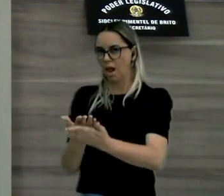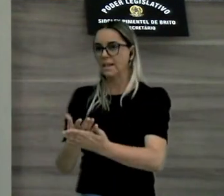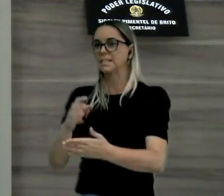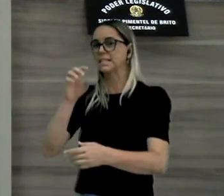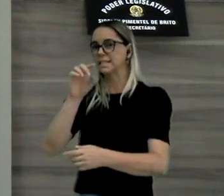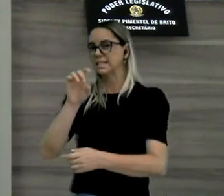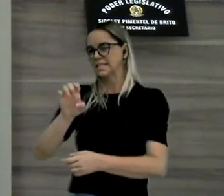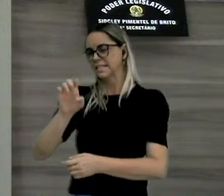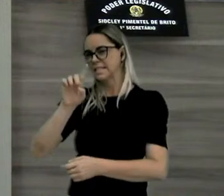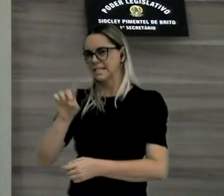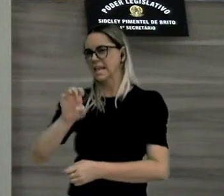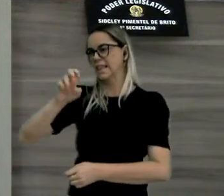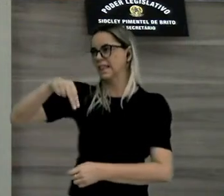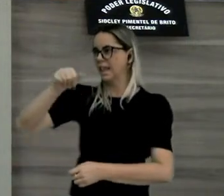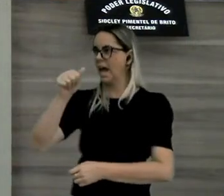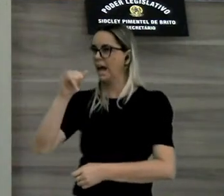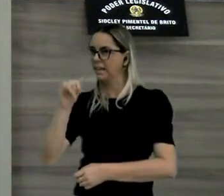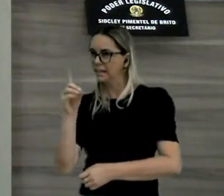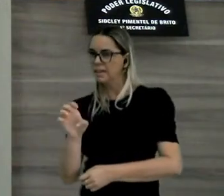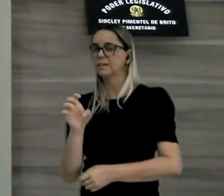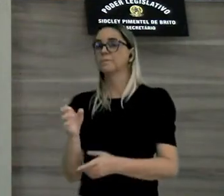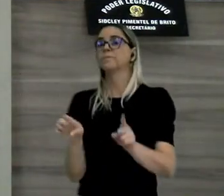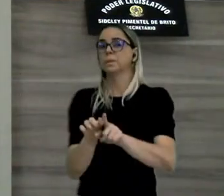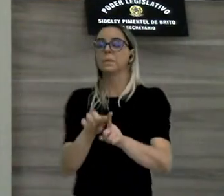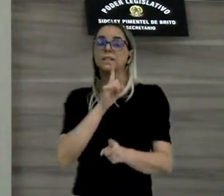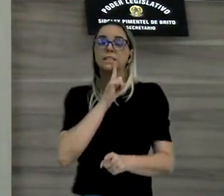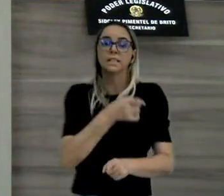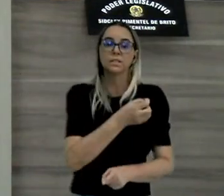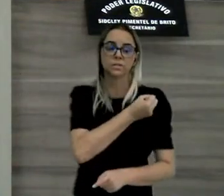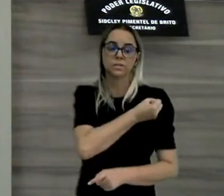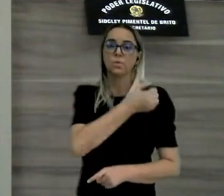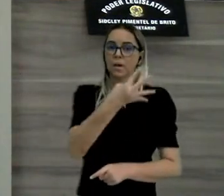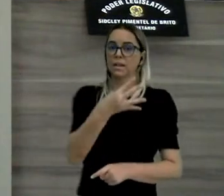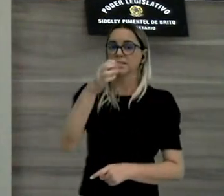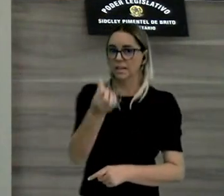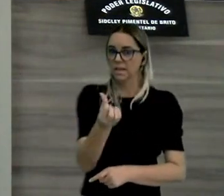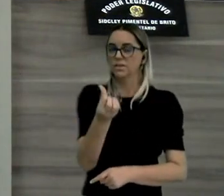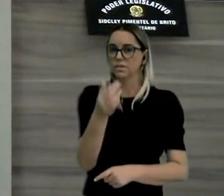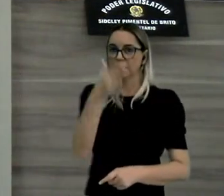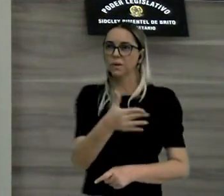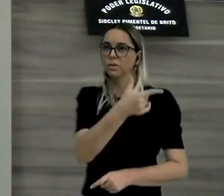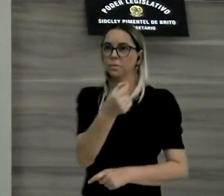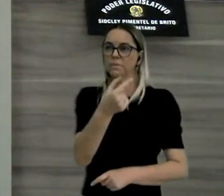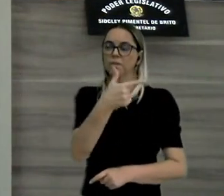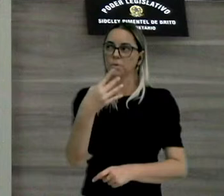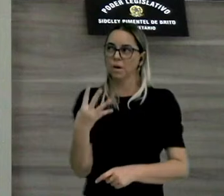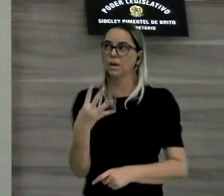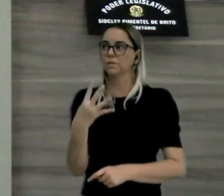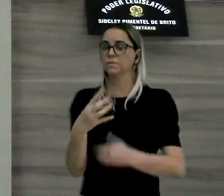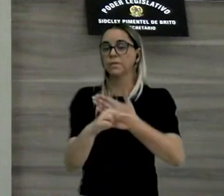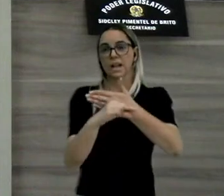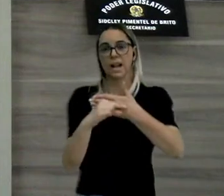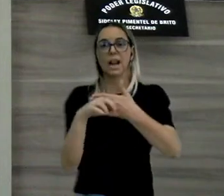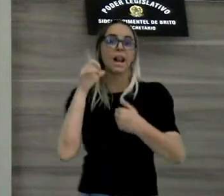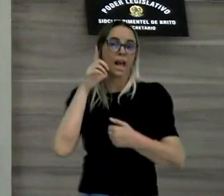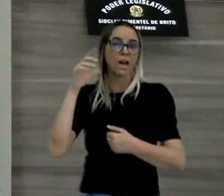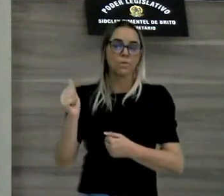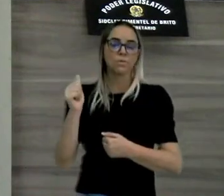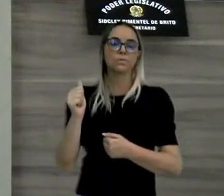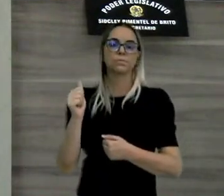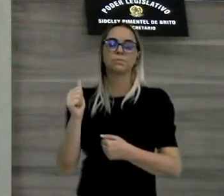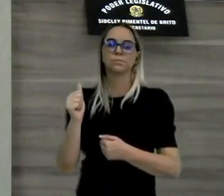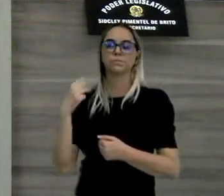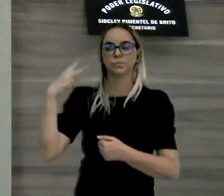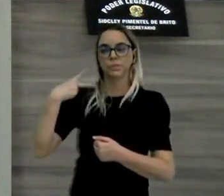José de Patrocínio mota e as indicações legislativas número 46/24 de autoria do vereador Léo da ação social Geraldo